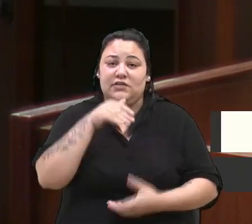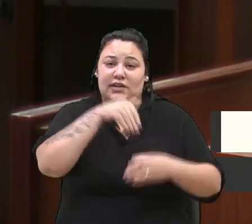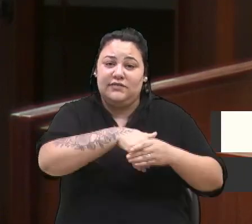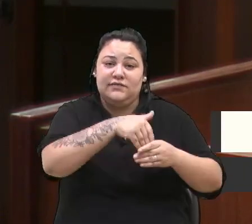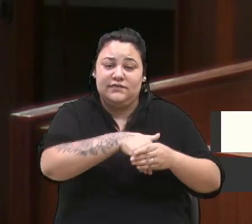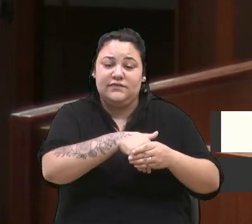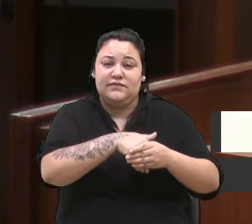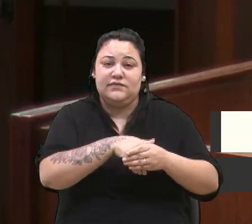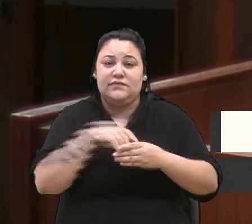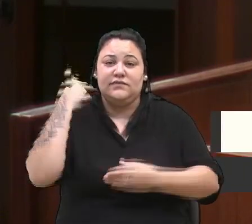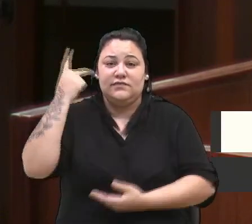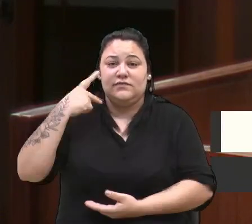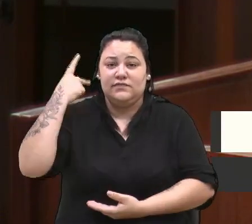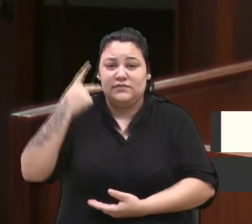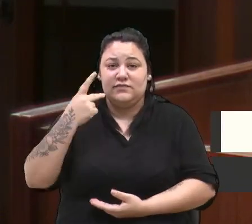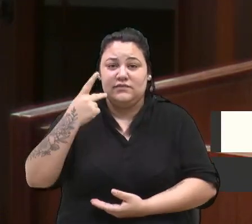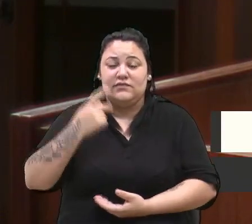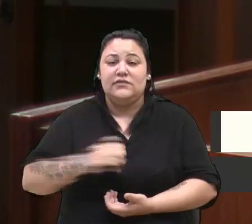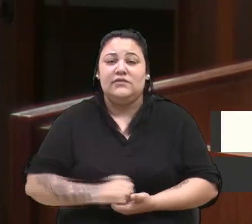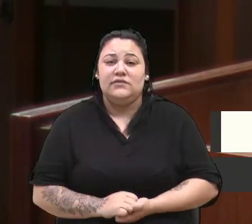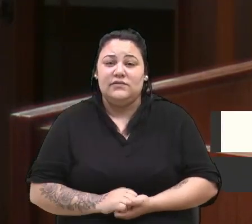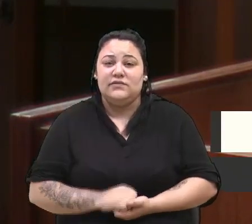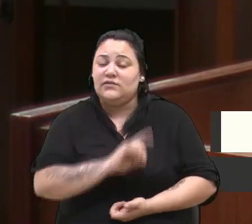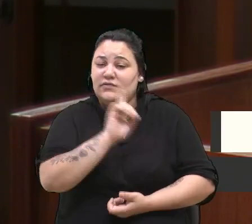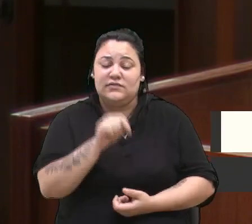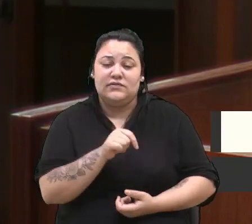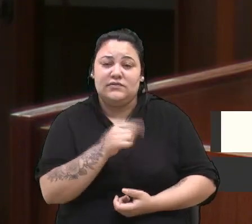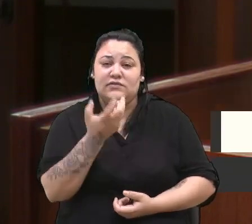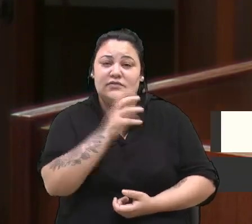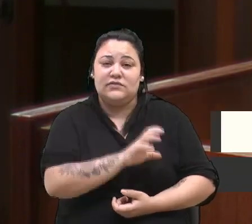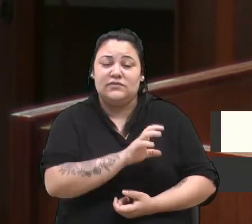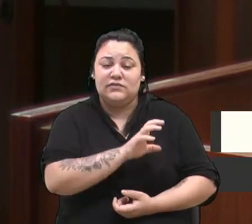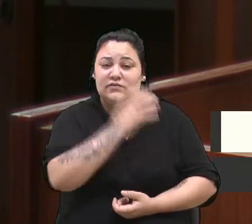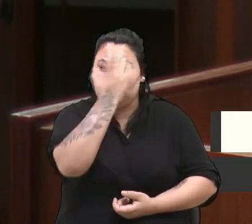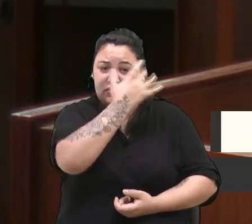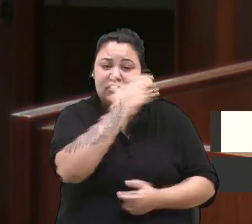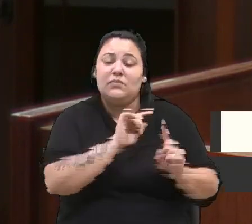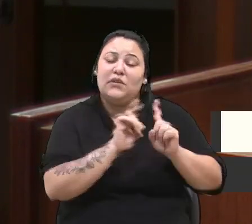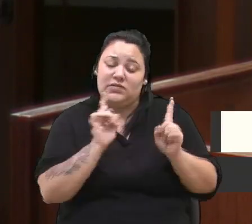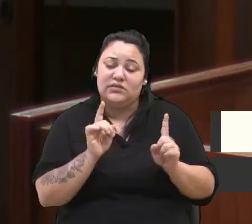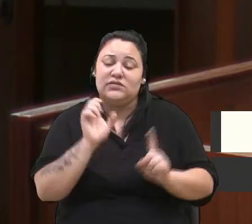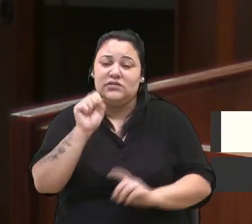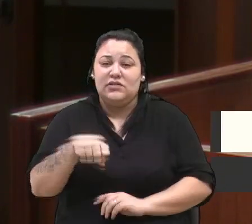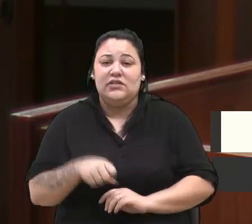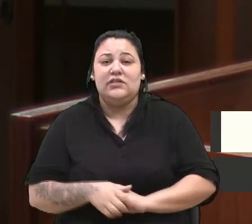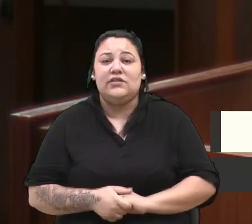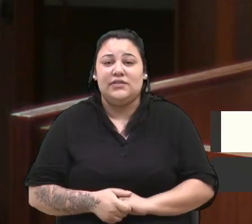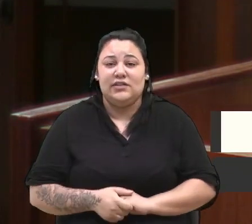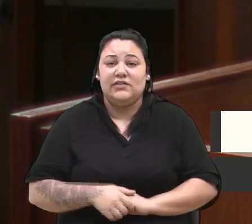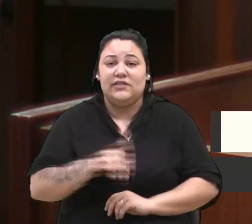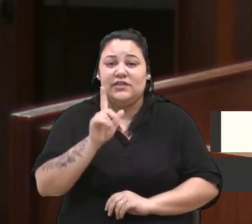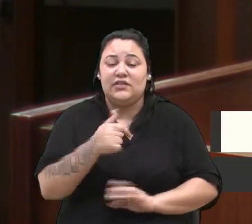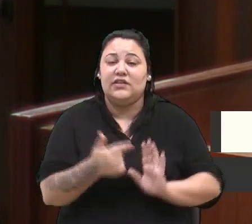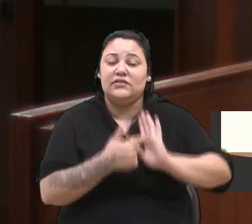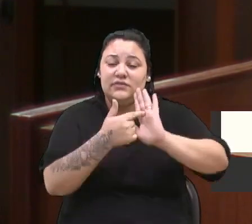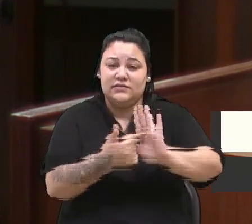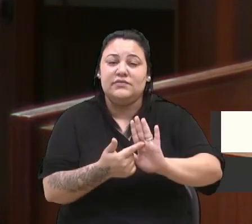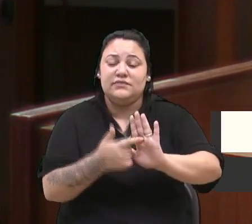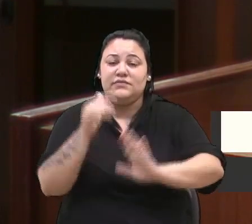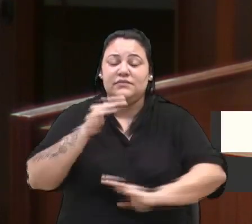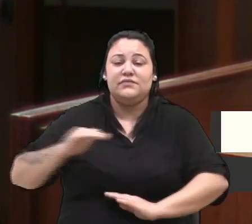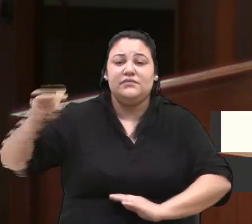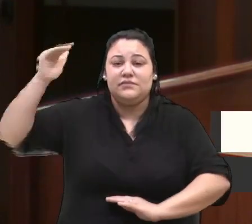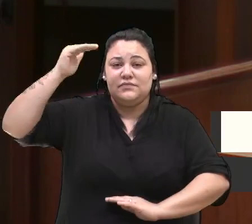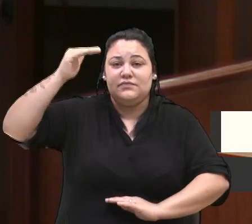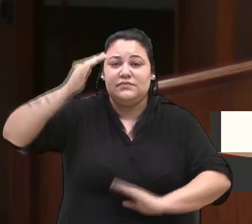nada contra a questão do veto do prefeito, mas é sim para nós mostrar aqui a soberania desta